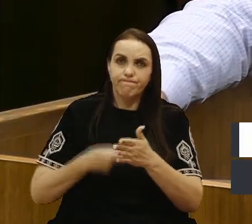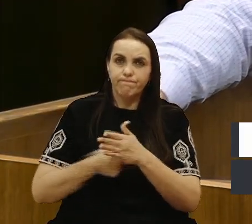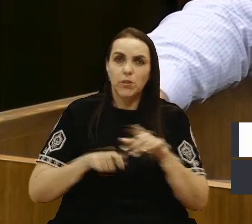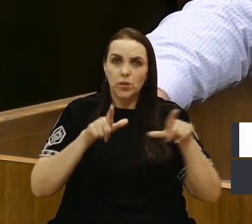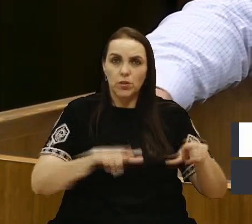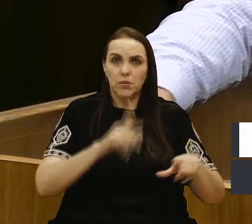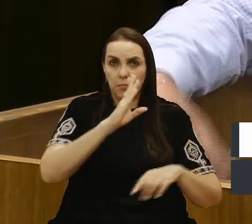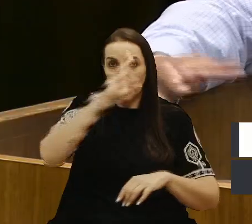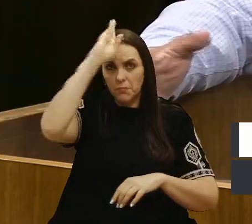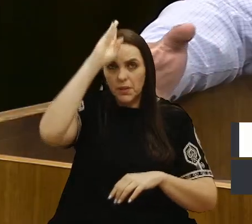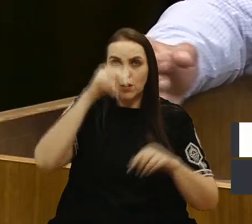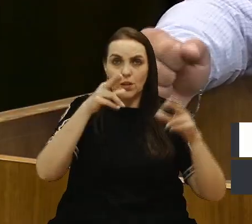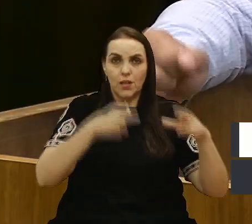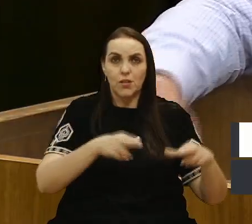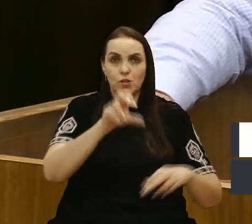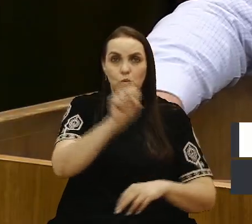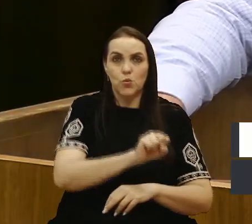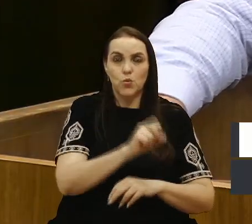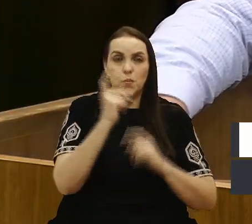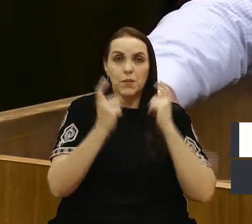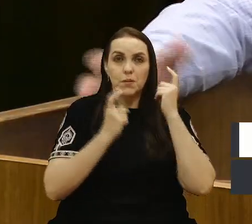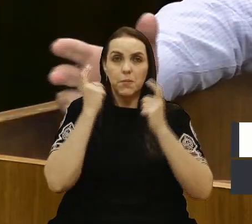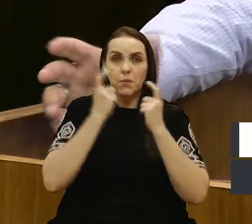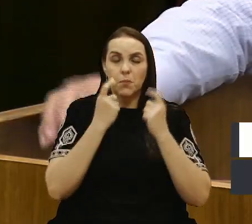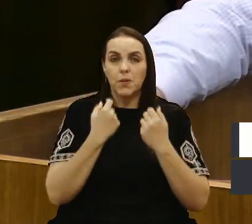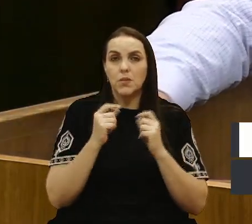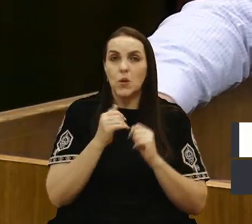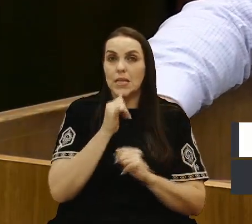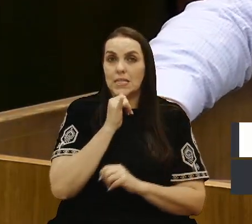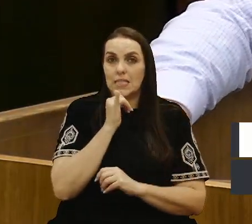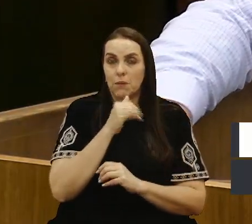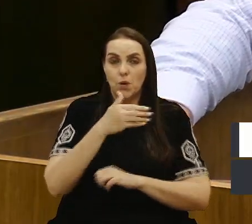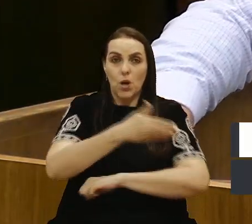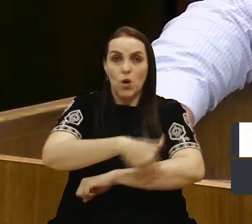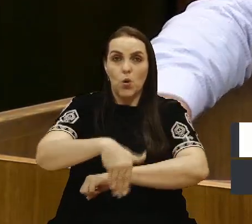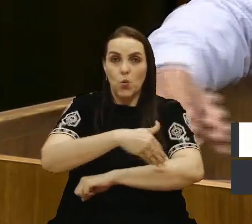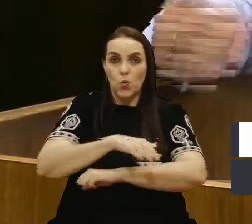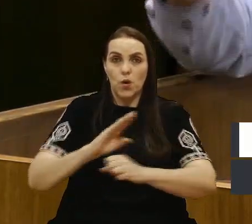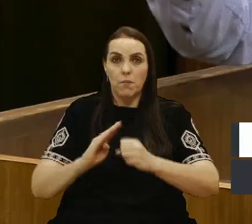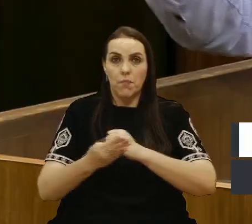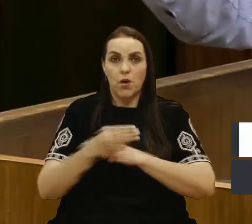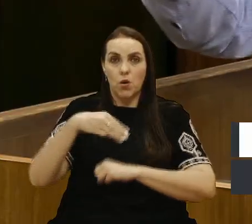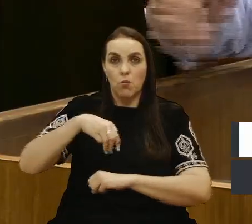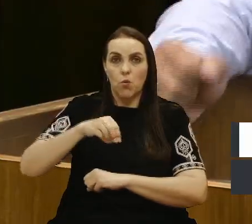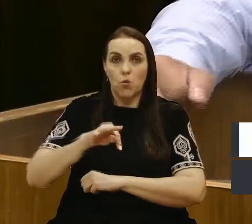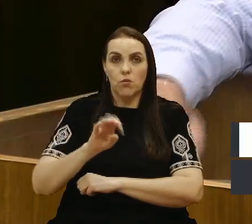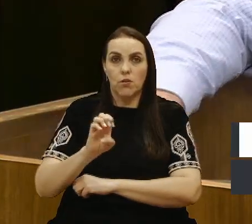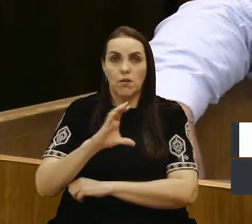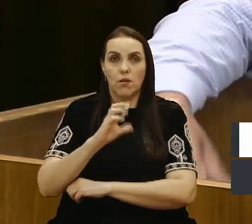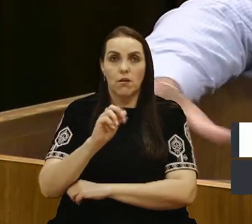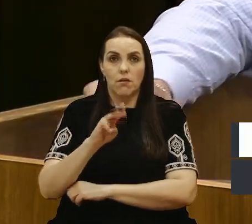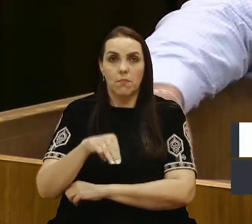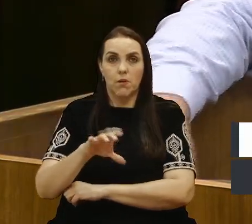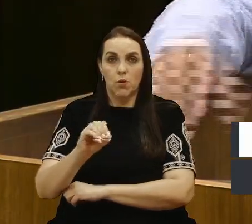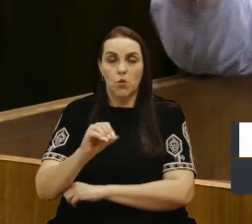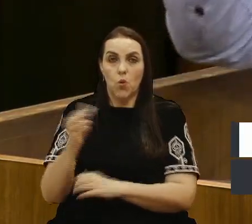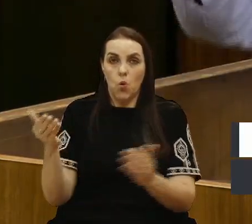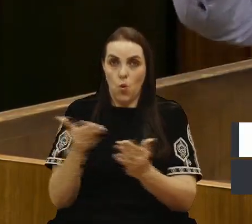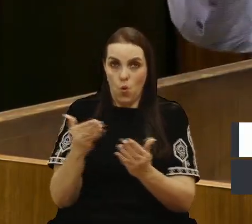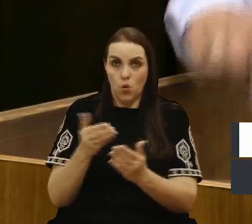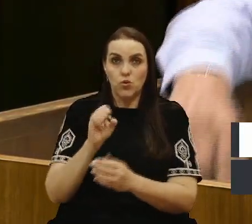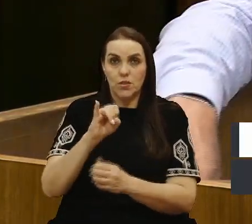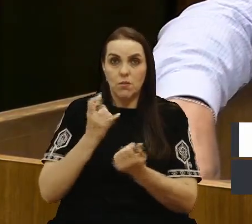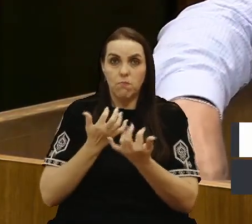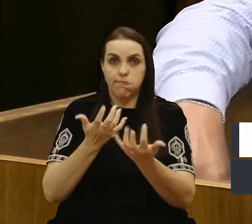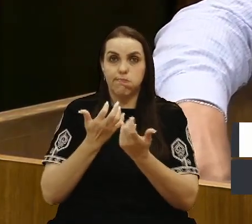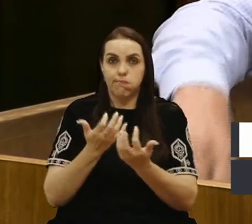mas coisas que me preocupam, por exemplo, as ruas do Monte Carmelo. Hoje, se tiver um incêndio lá, vai queimar 10 casas e os